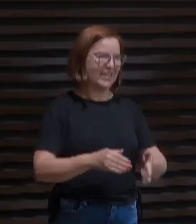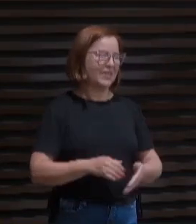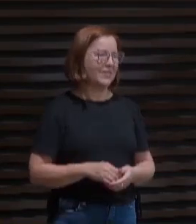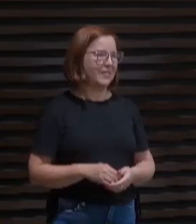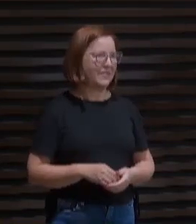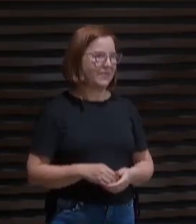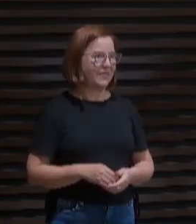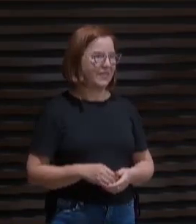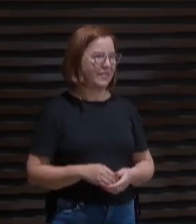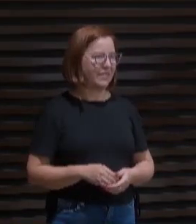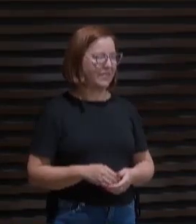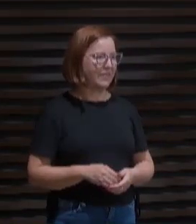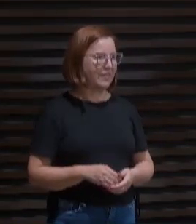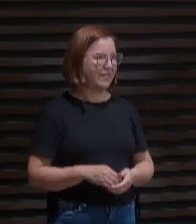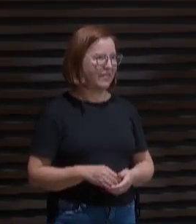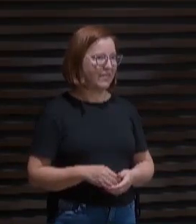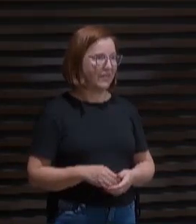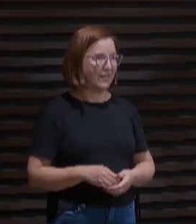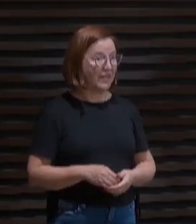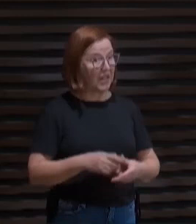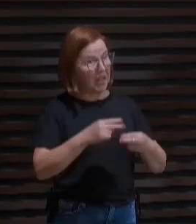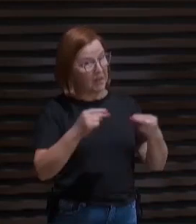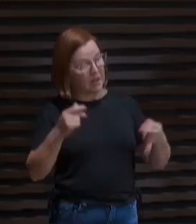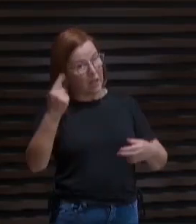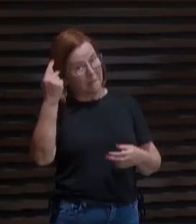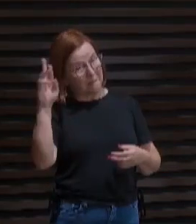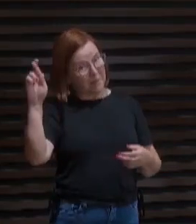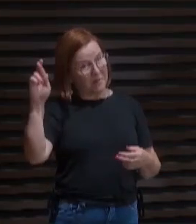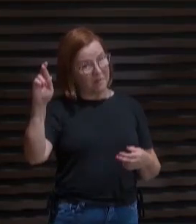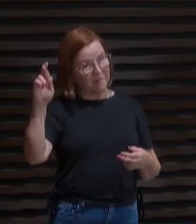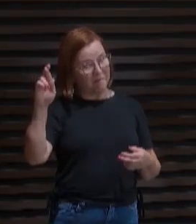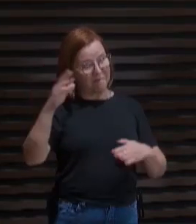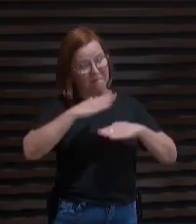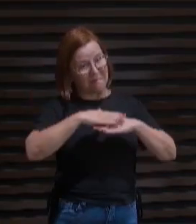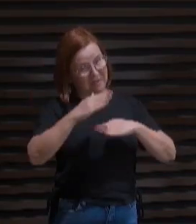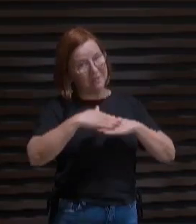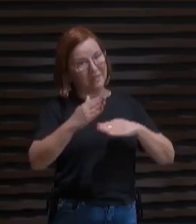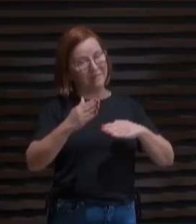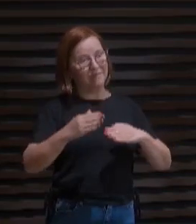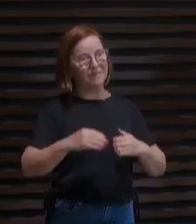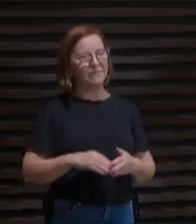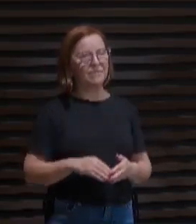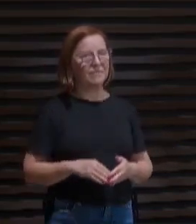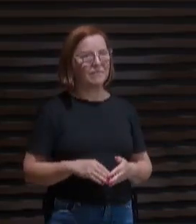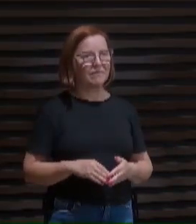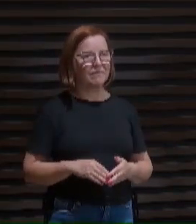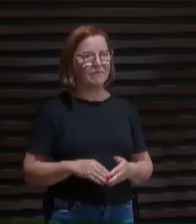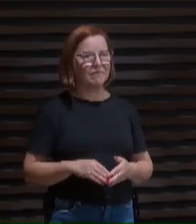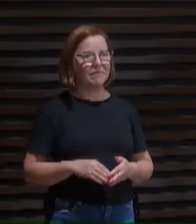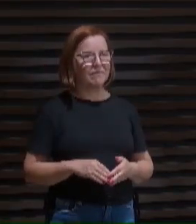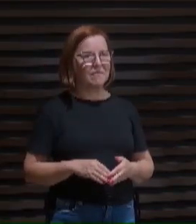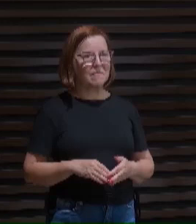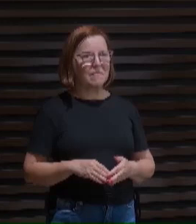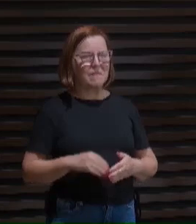E você sabe que as coisas vão piorar cada vez mais. Quanto mais próxima a vinda de